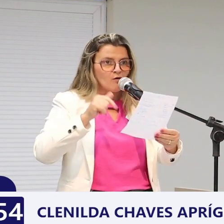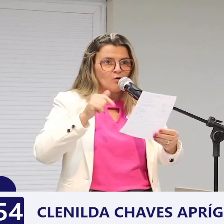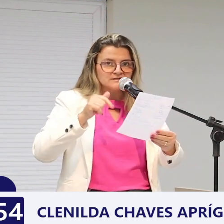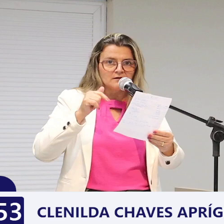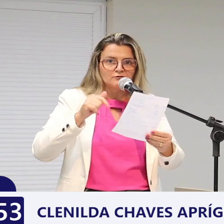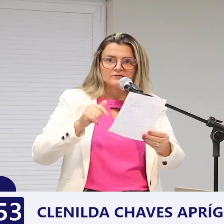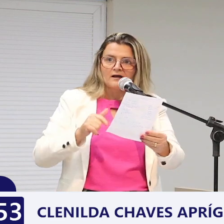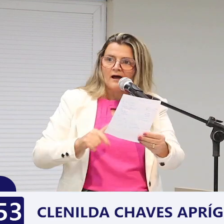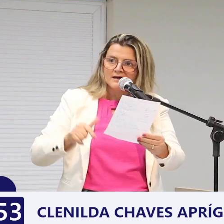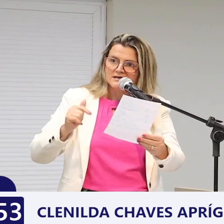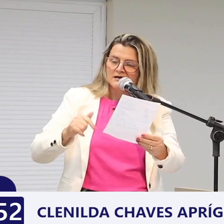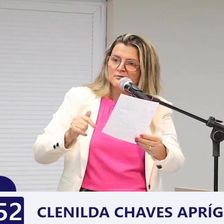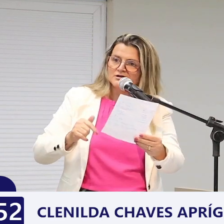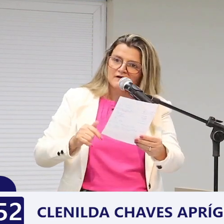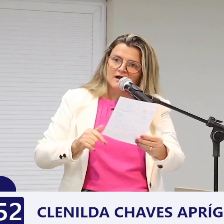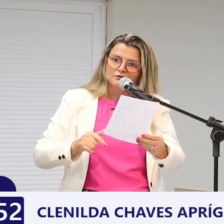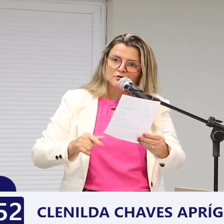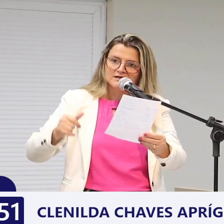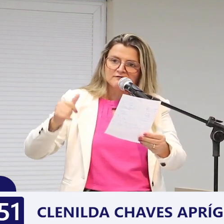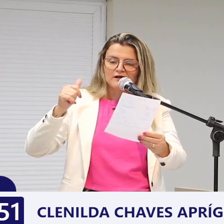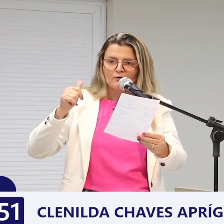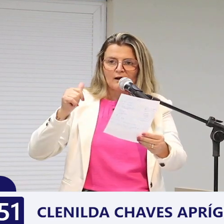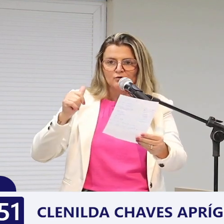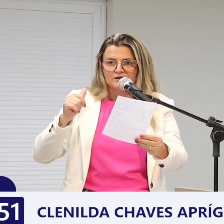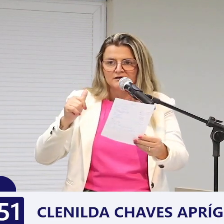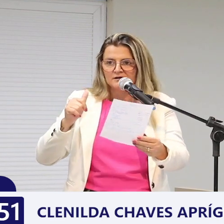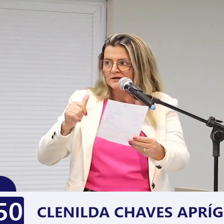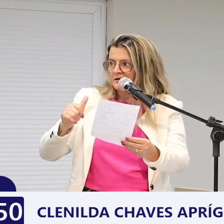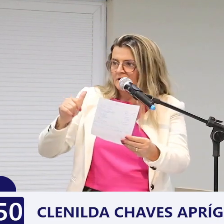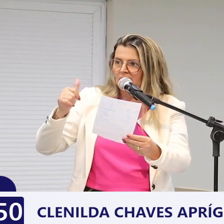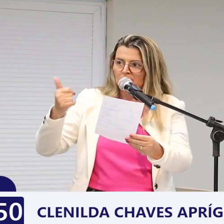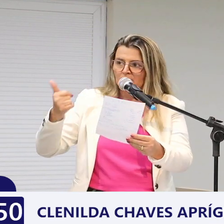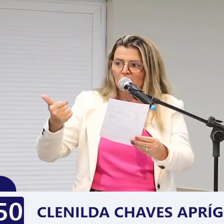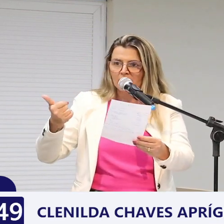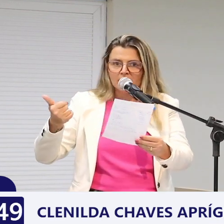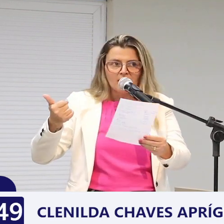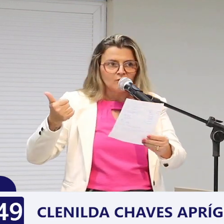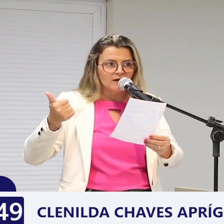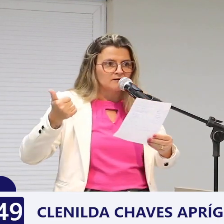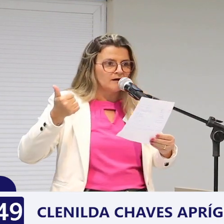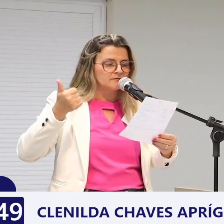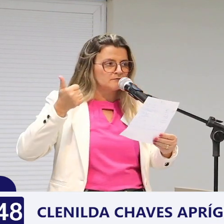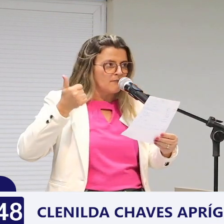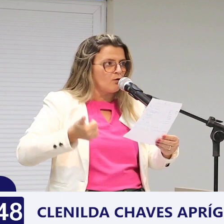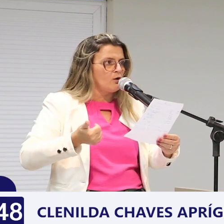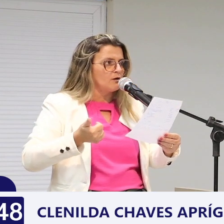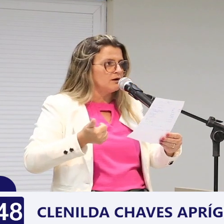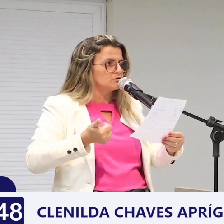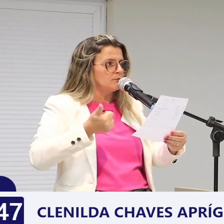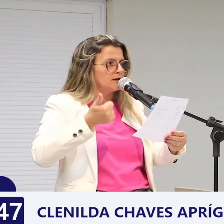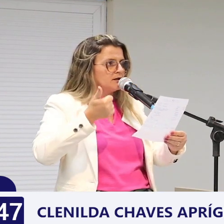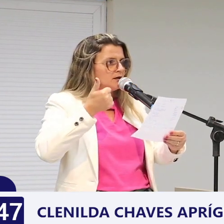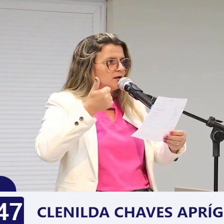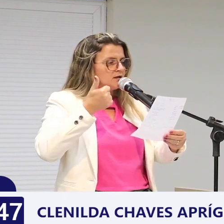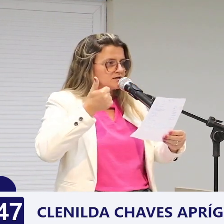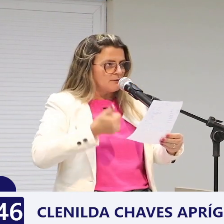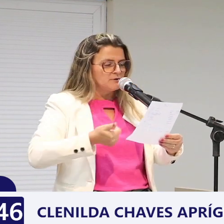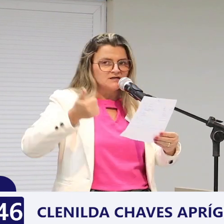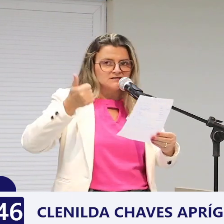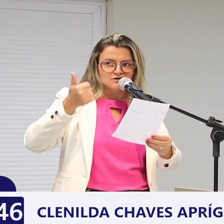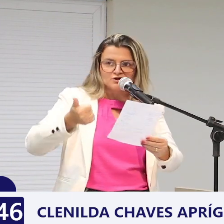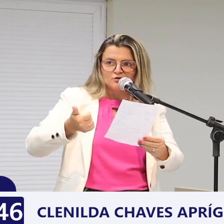parabenizar o Conselho Tutelar e essa Câmara de Vereadores que vem numa luta e meu colega Marconi até marcou reunião também